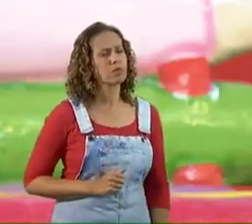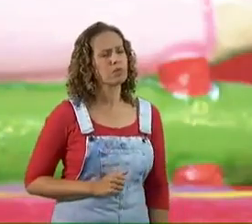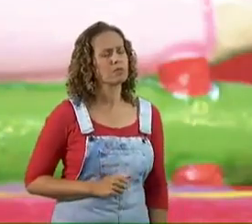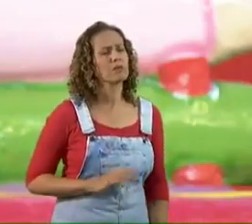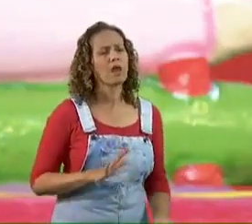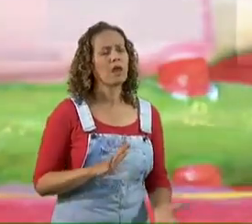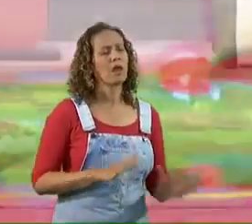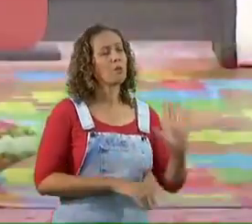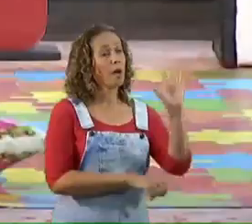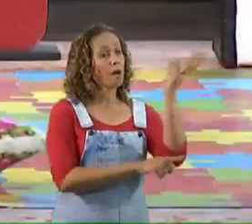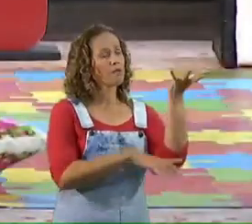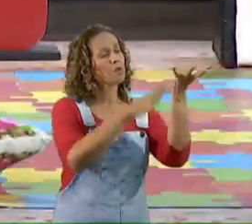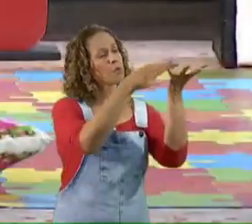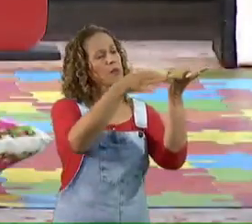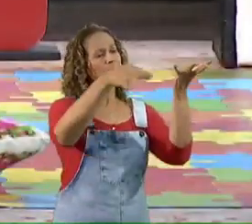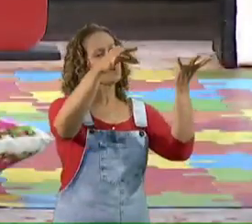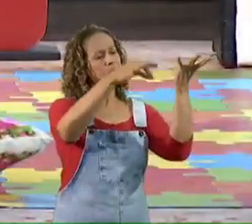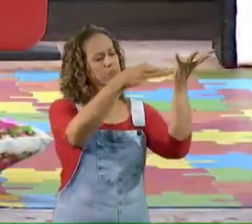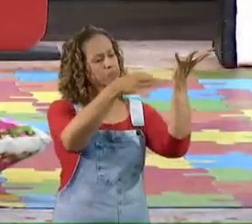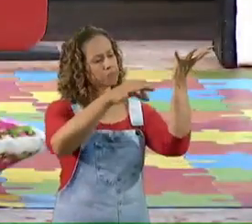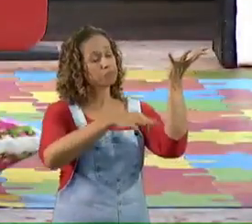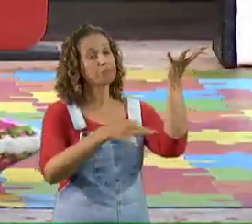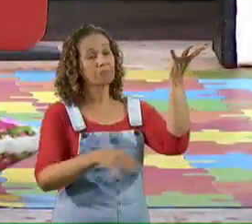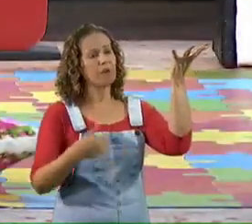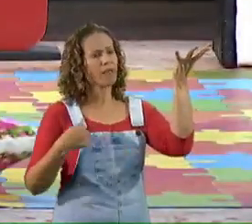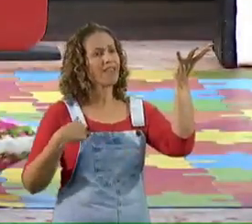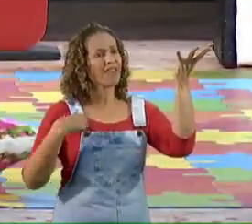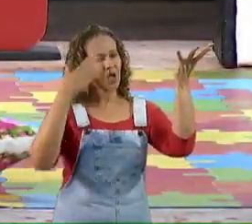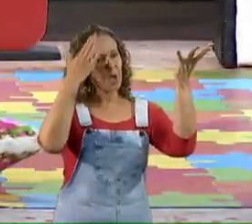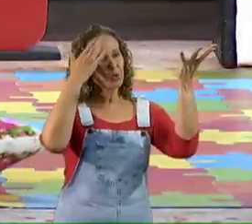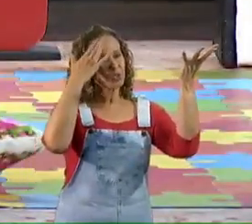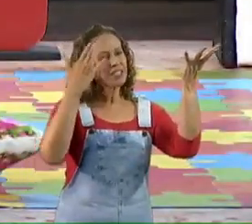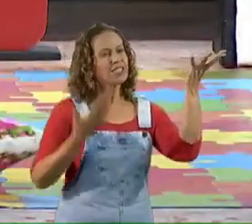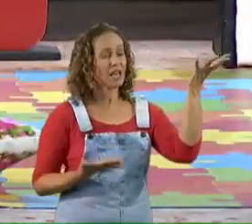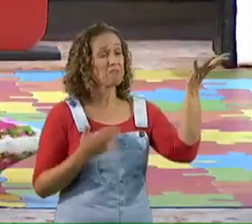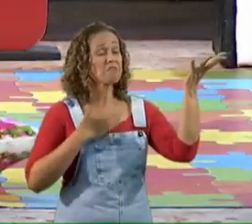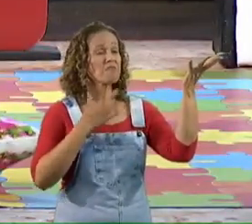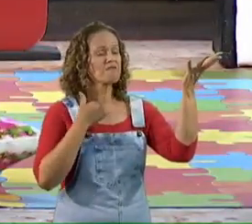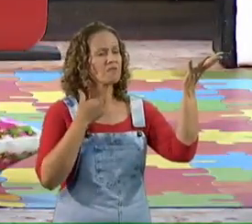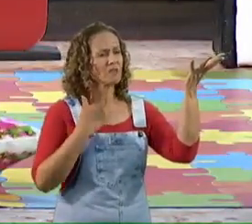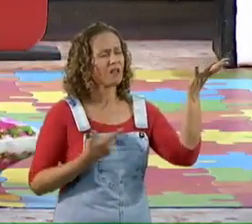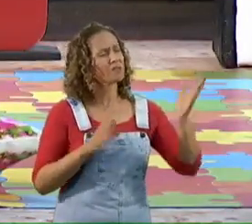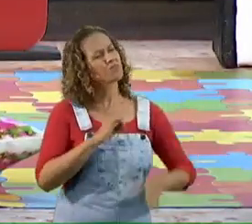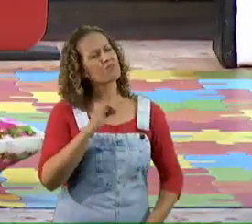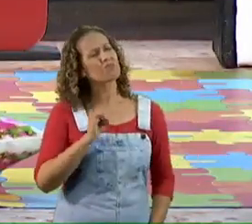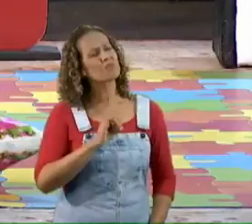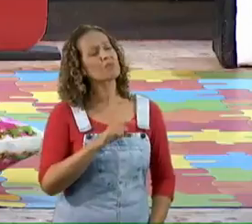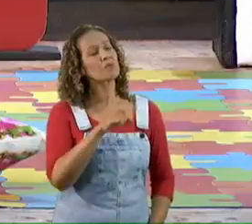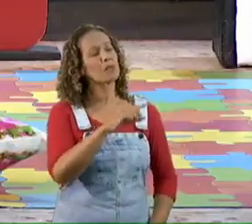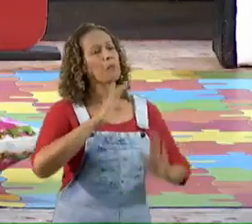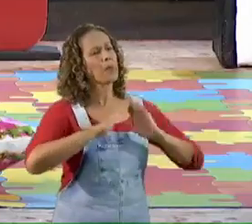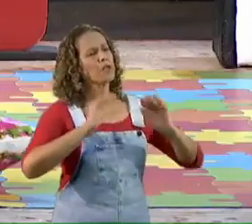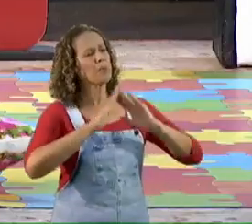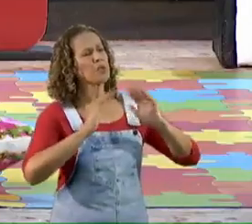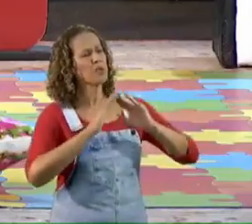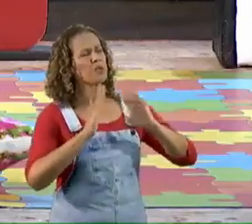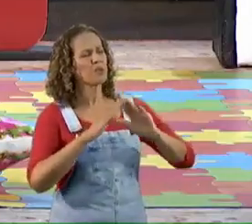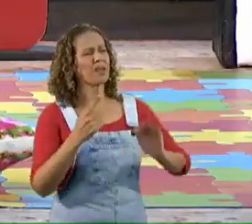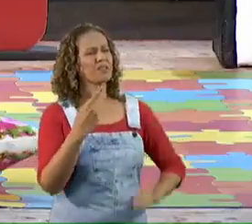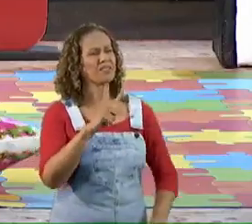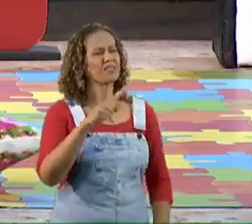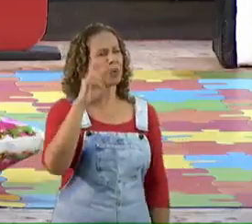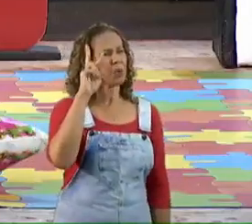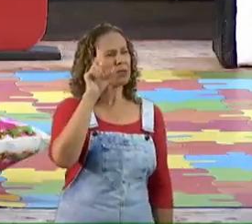cai de uma árvore sem que eu permita. Se eu tivesse que fazer tudo que você me pede, eu não seria soberano, mas sim